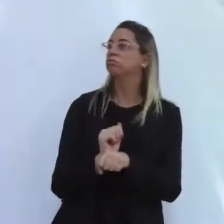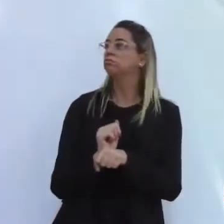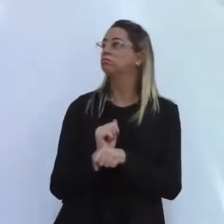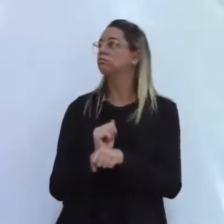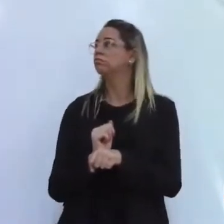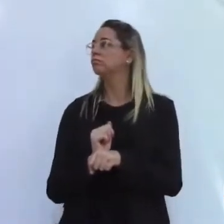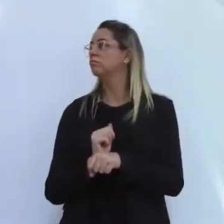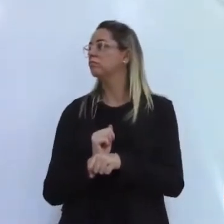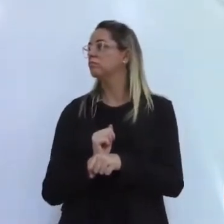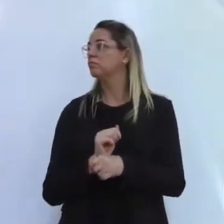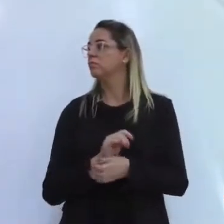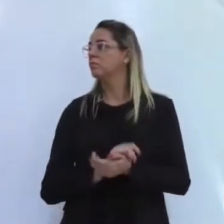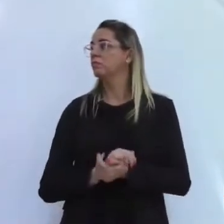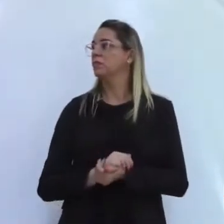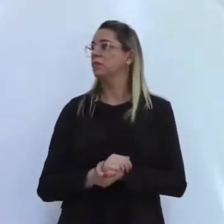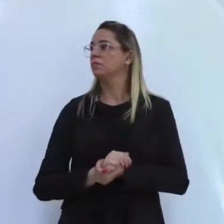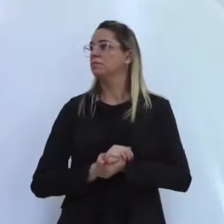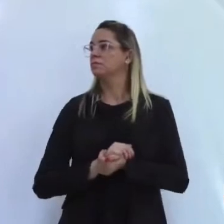molhou o piso.